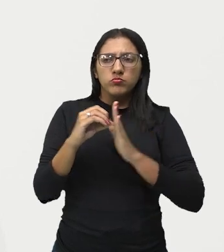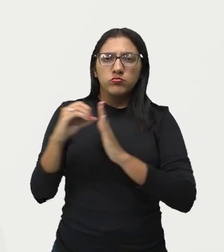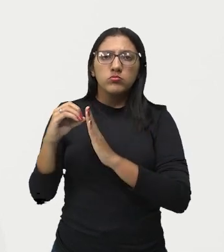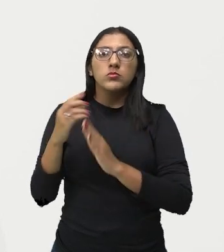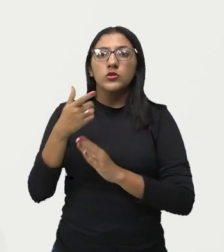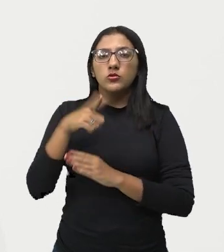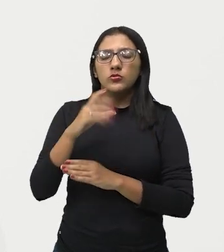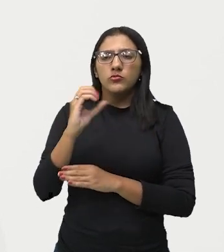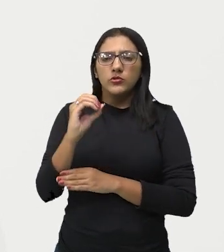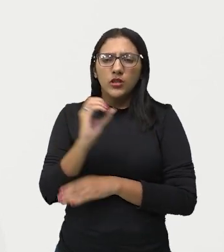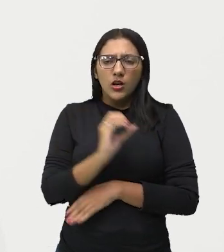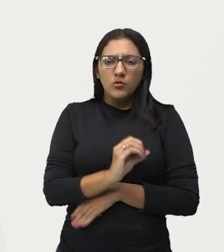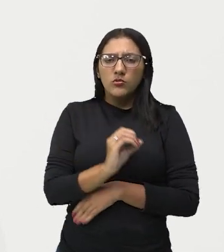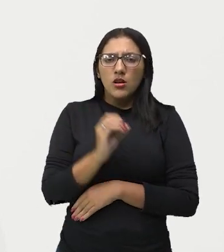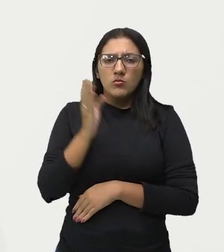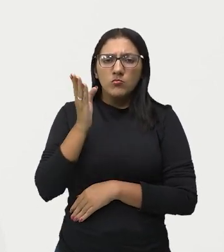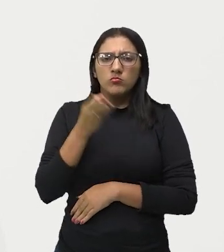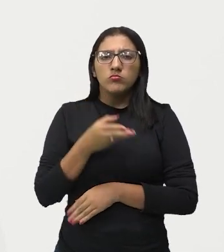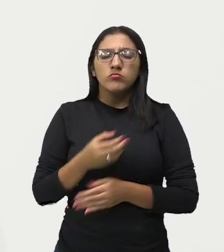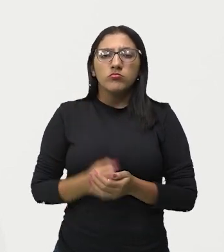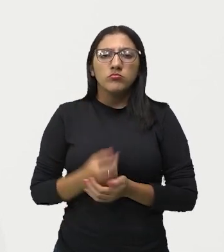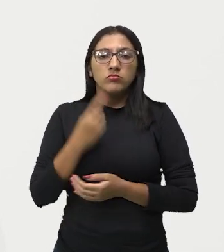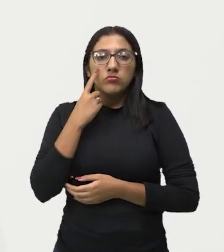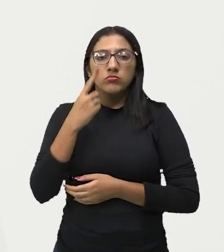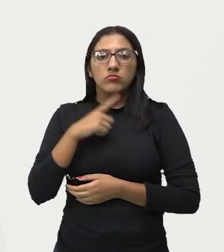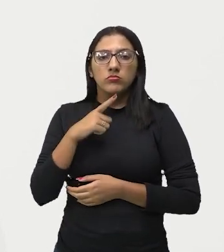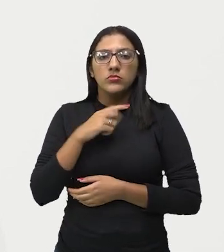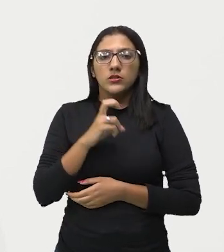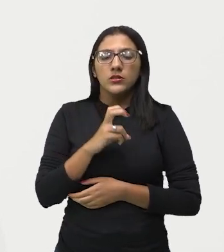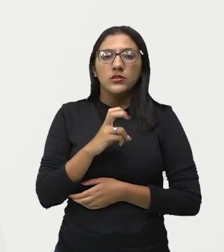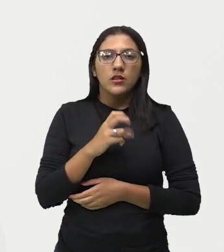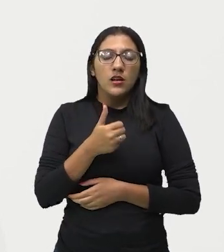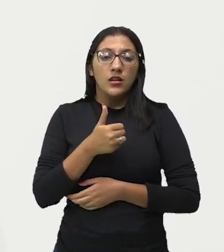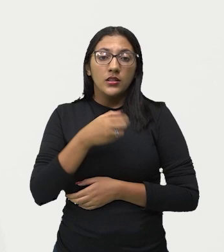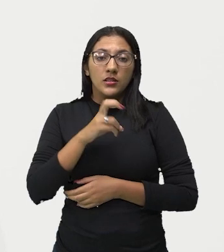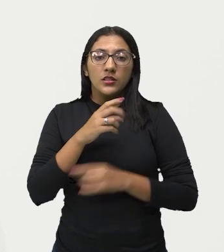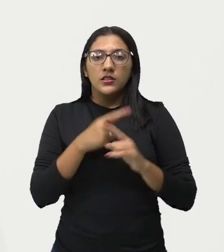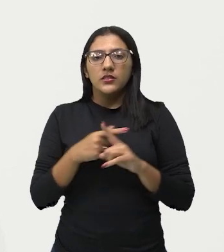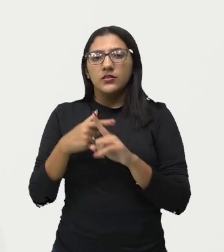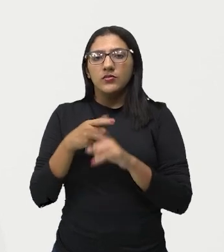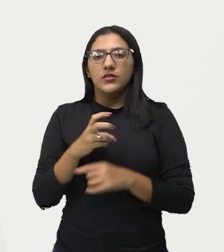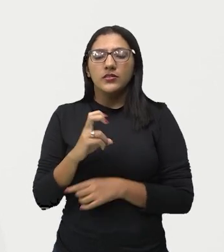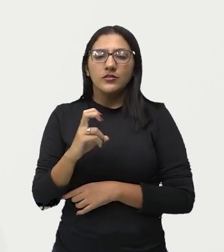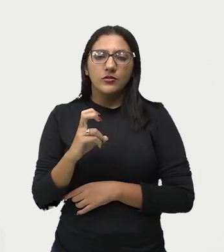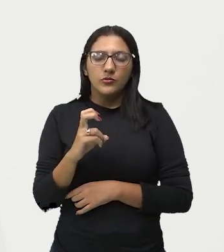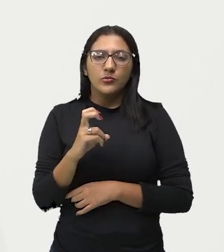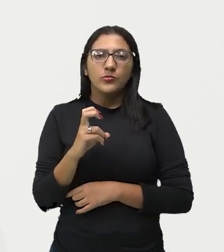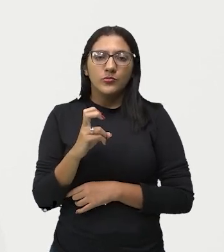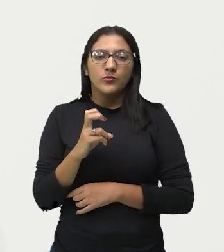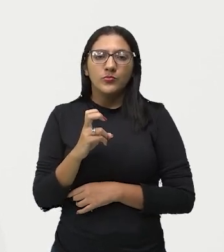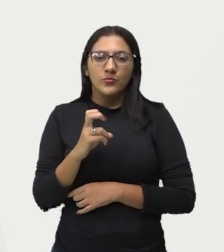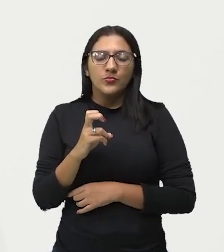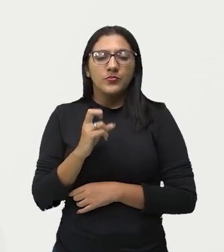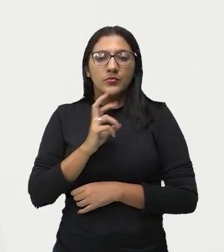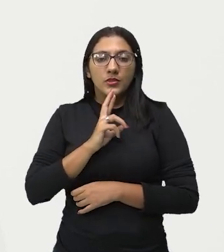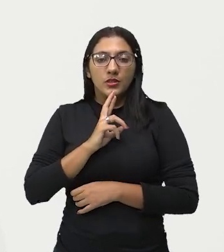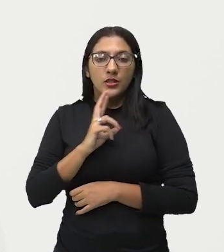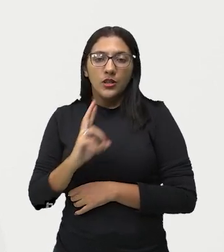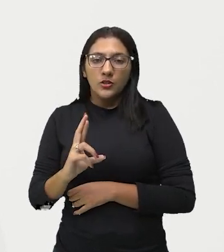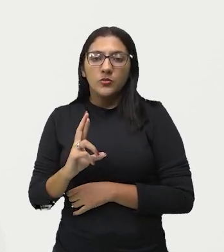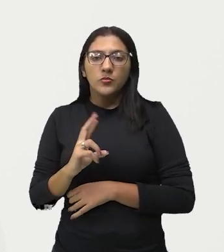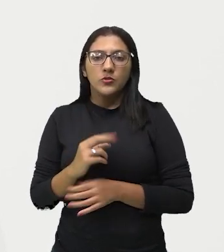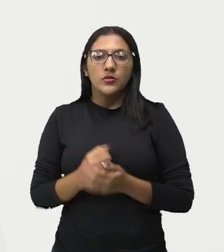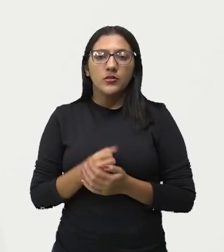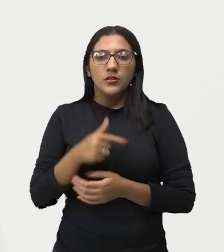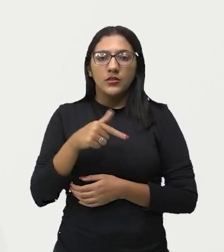esse, ó. Sobrou o quê? Sobrou então 15 vezes 5, que é igual